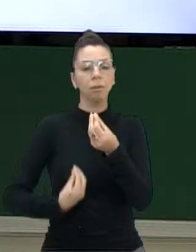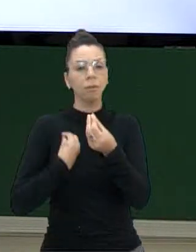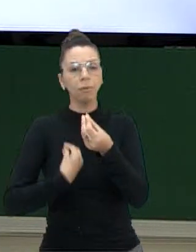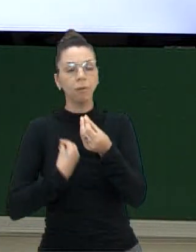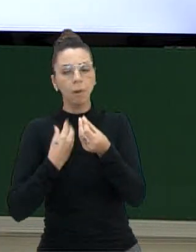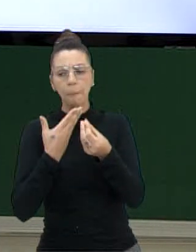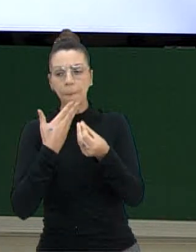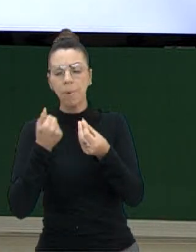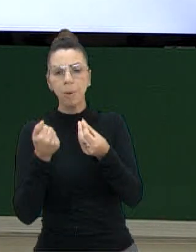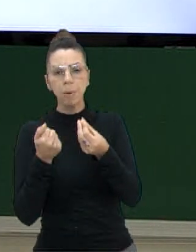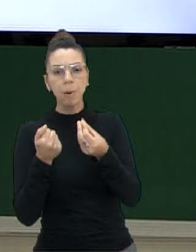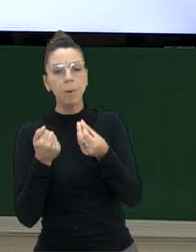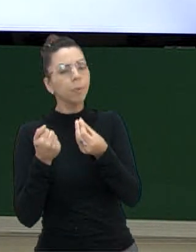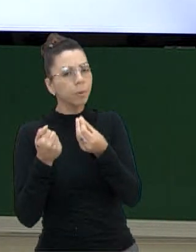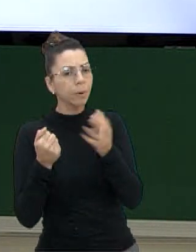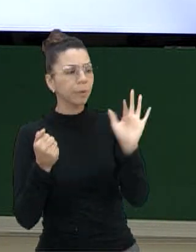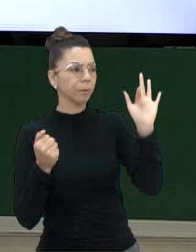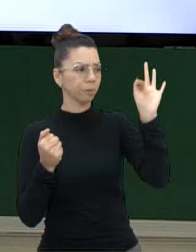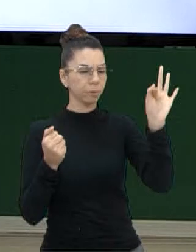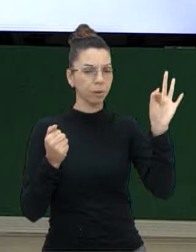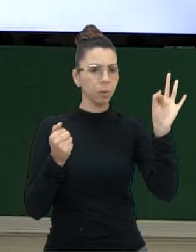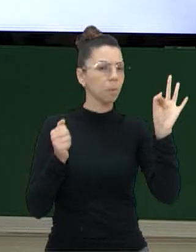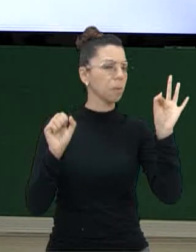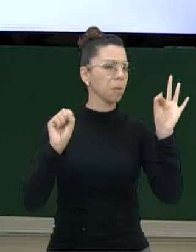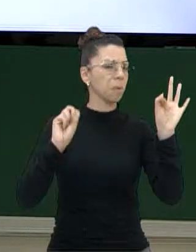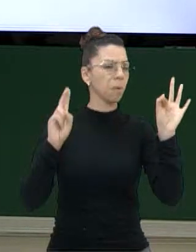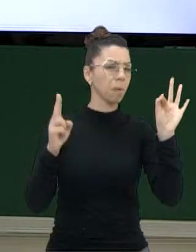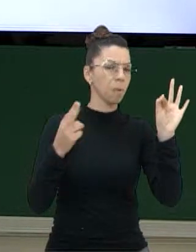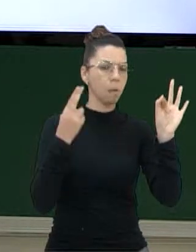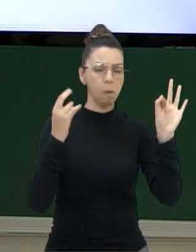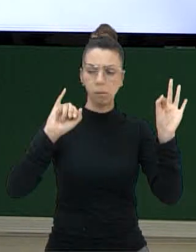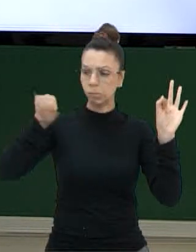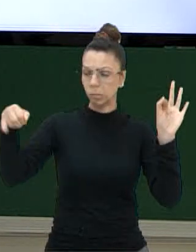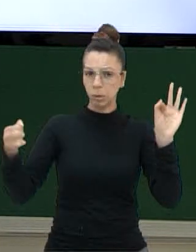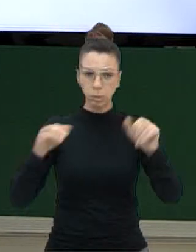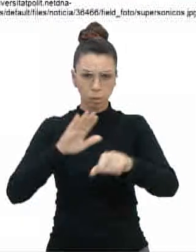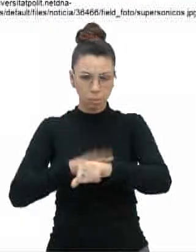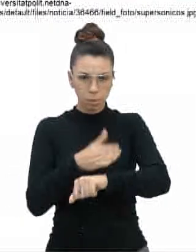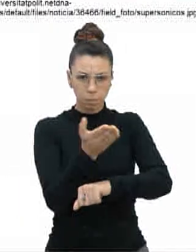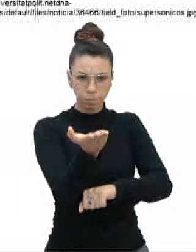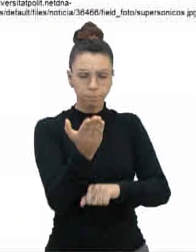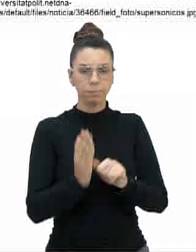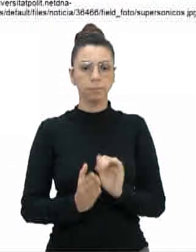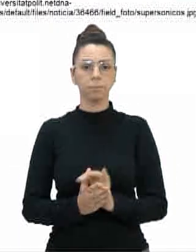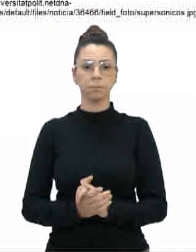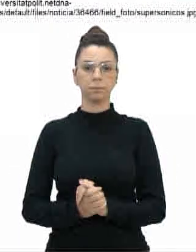melhor na casa dos pica-piedra ou na casa do supersônico? Então, aquele tempinho para vocês.